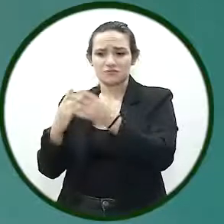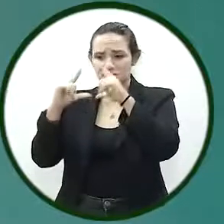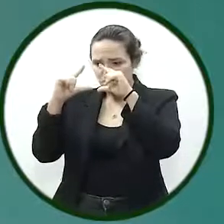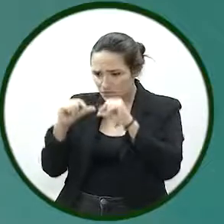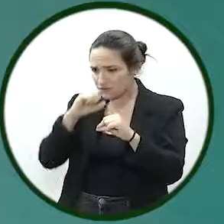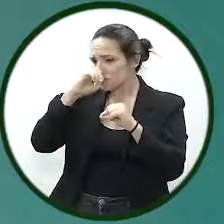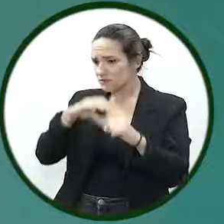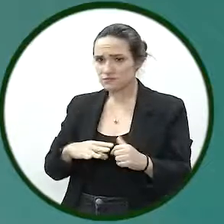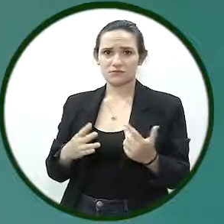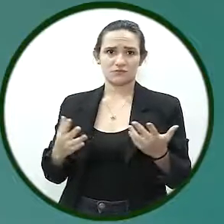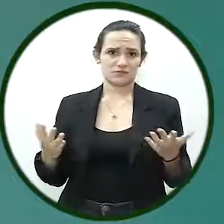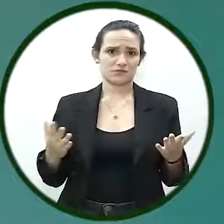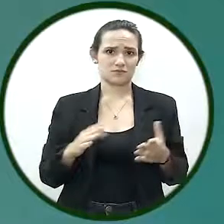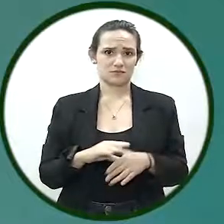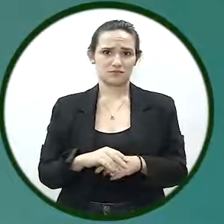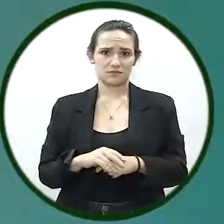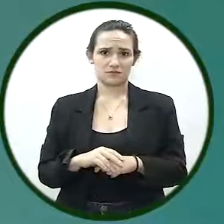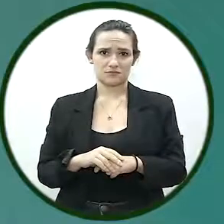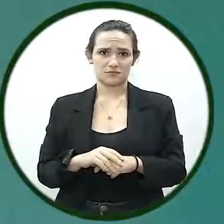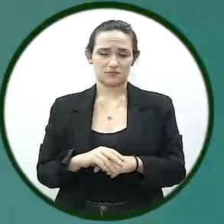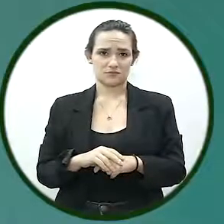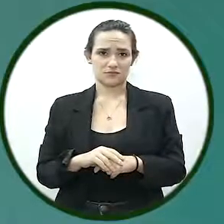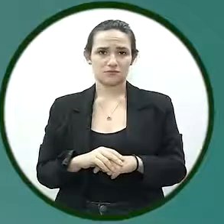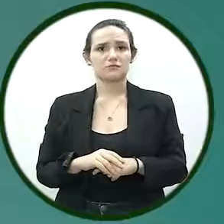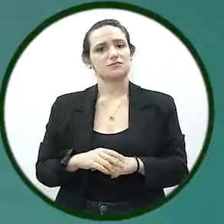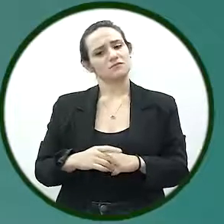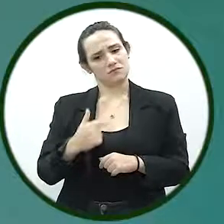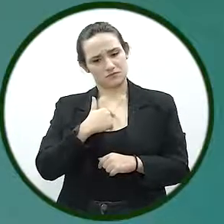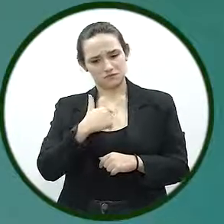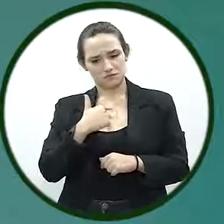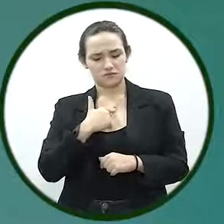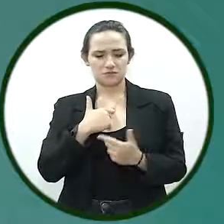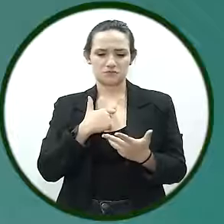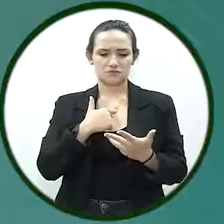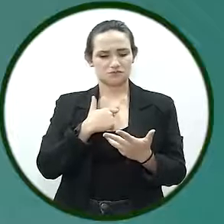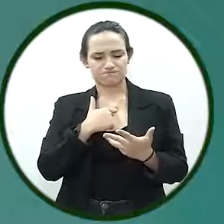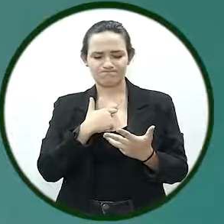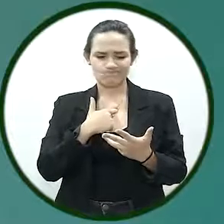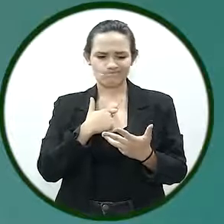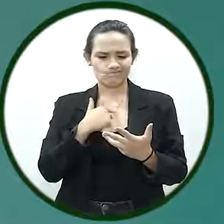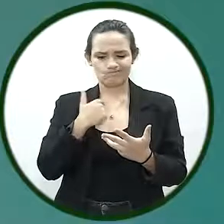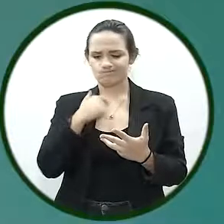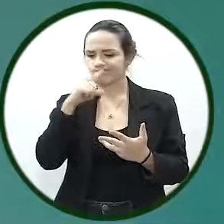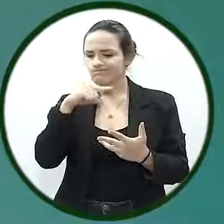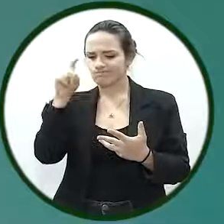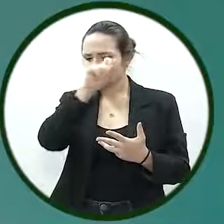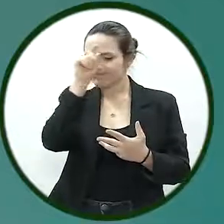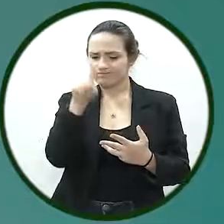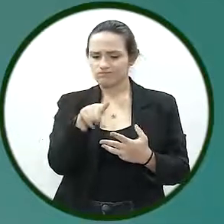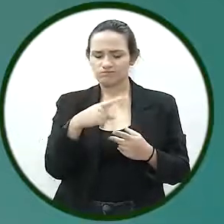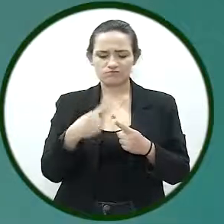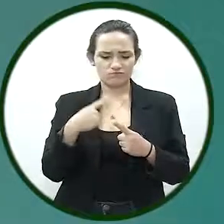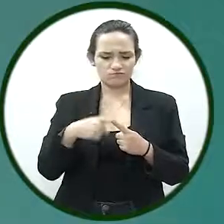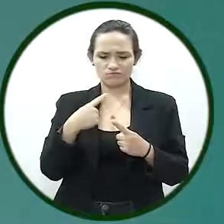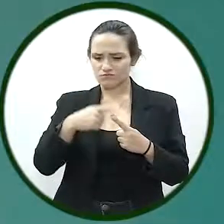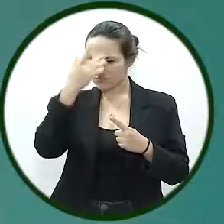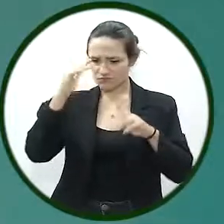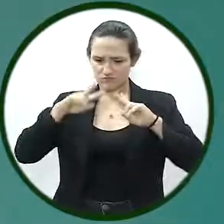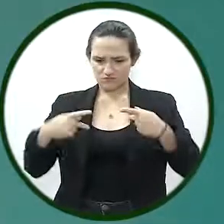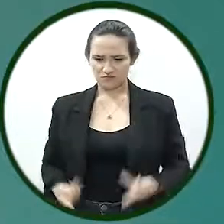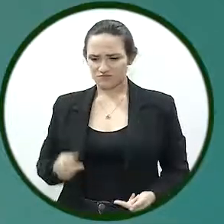a buscar o que levava o ser humano a ser tão violento. Por que ele